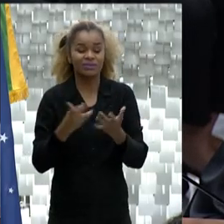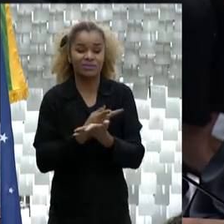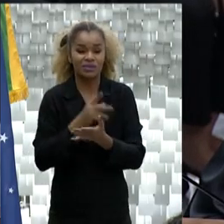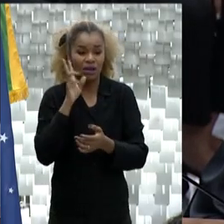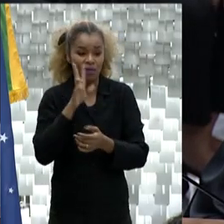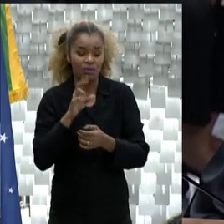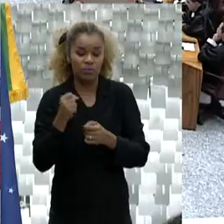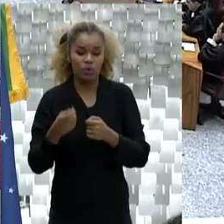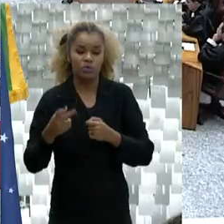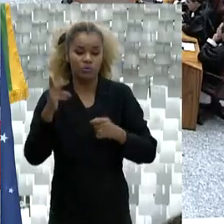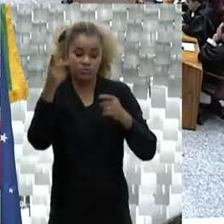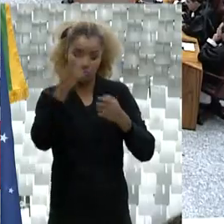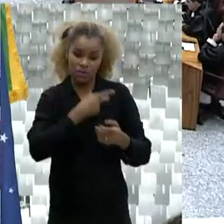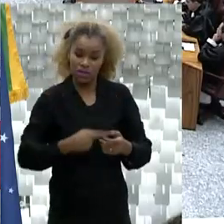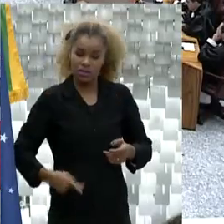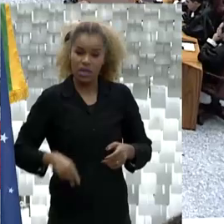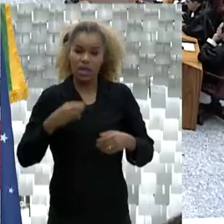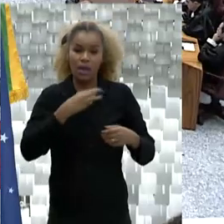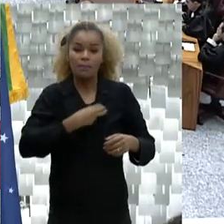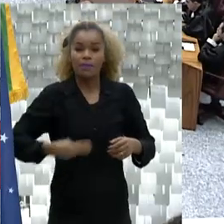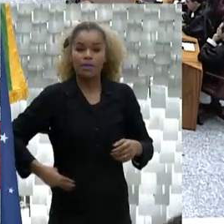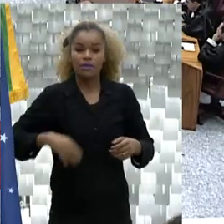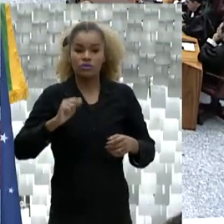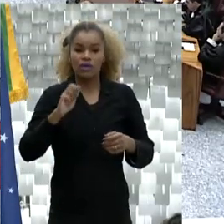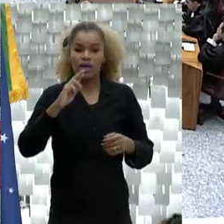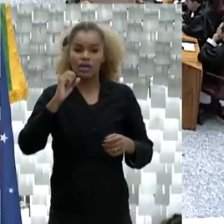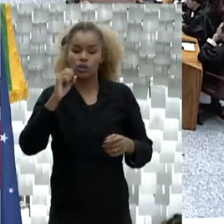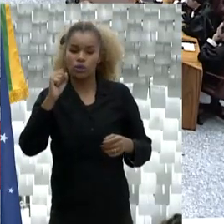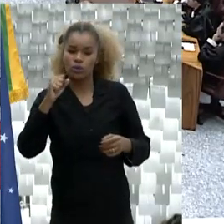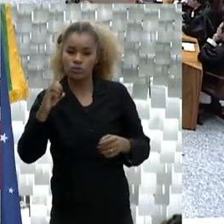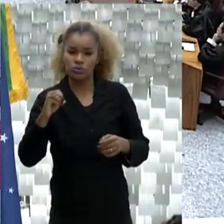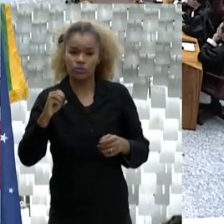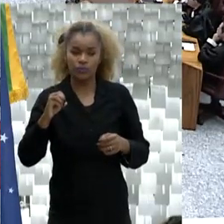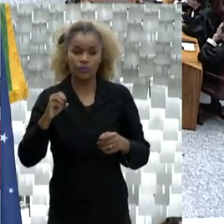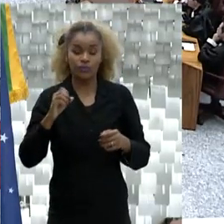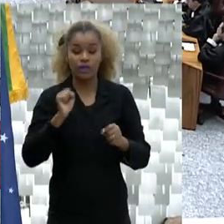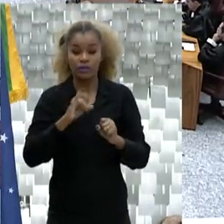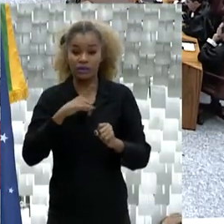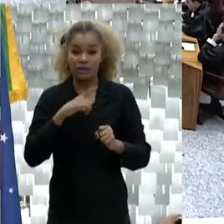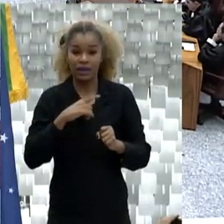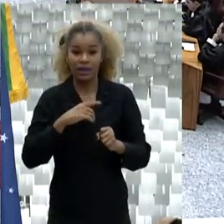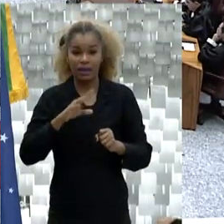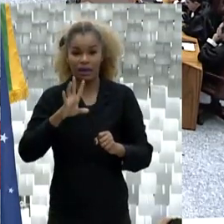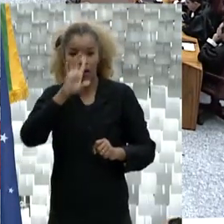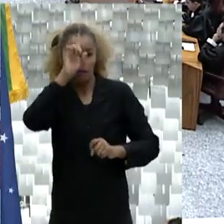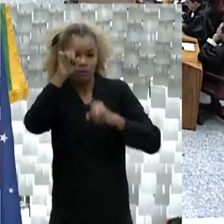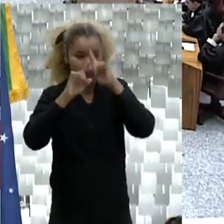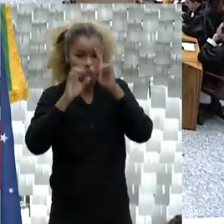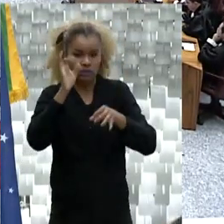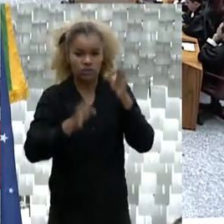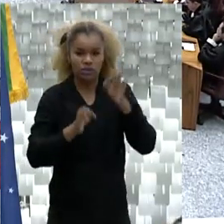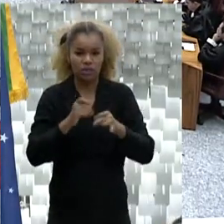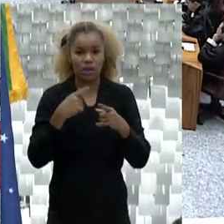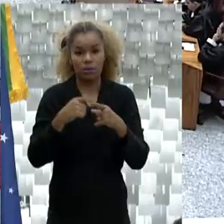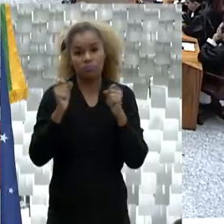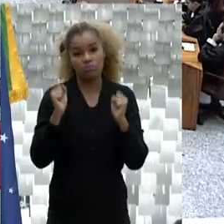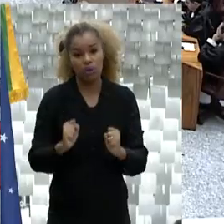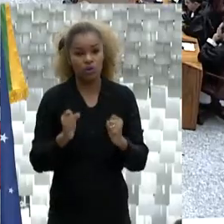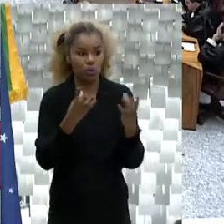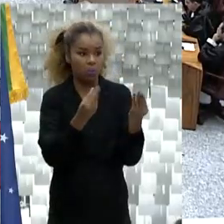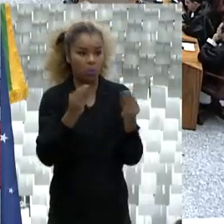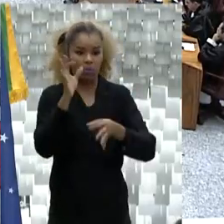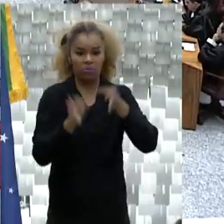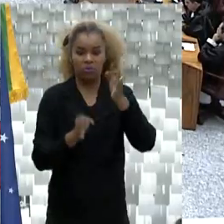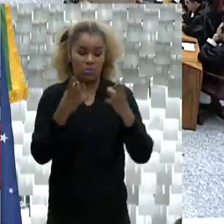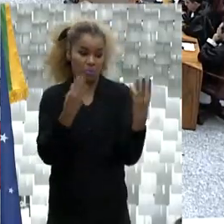nosso presente ministro Barroso, no contexto da judicialização, em que o judiciário pode muito,